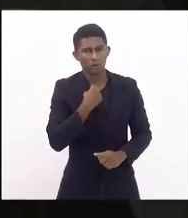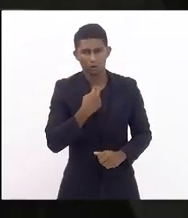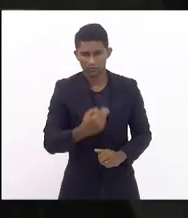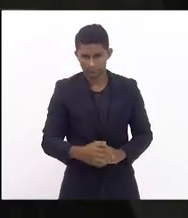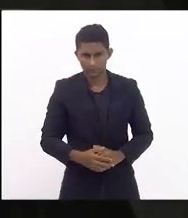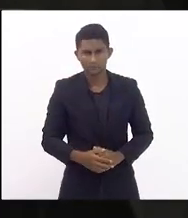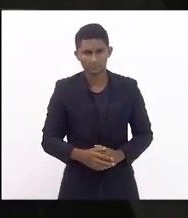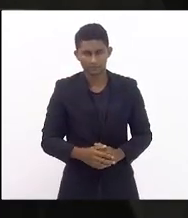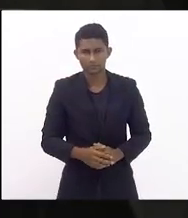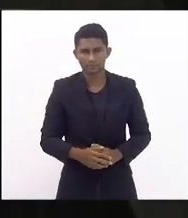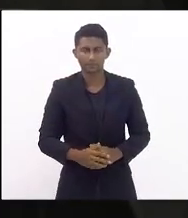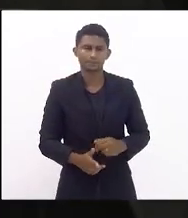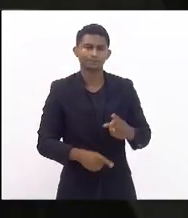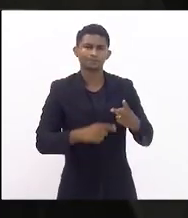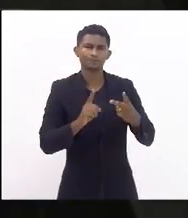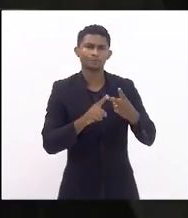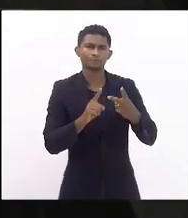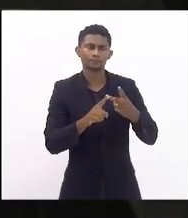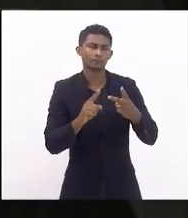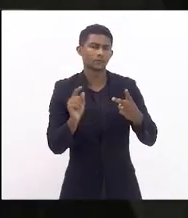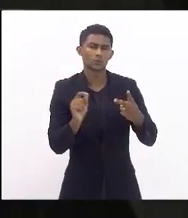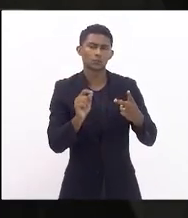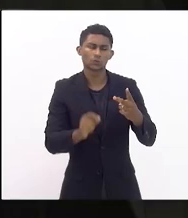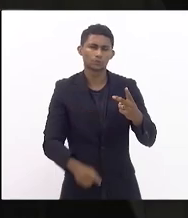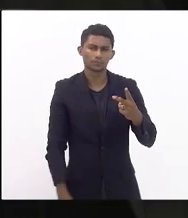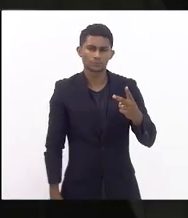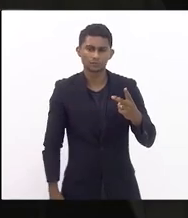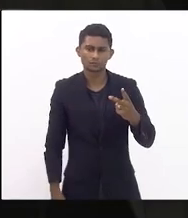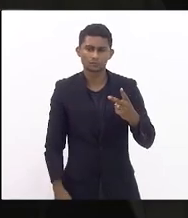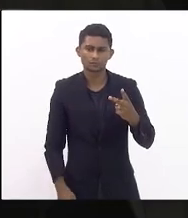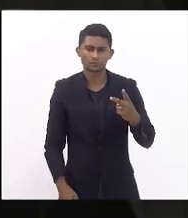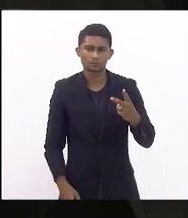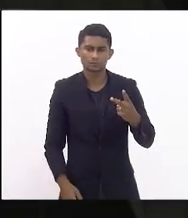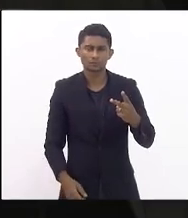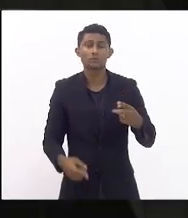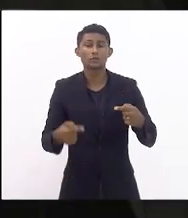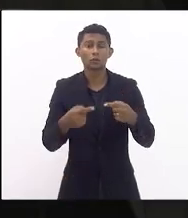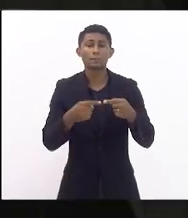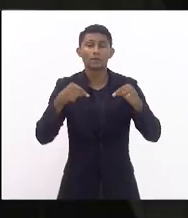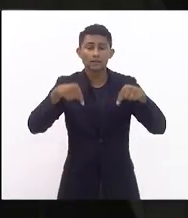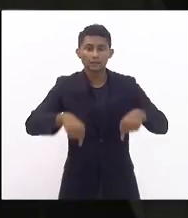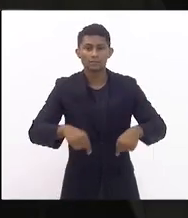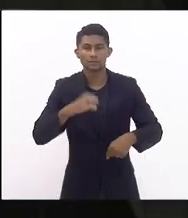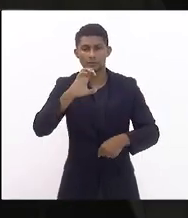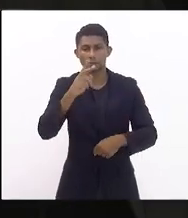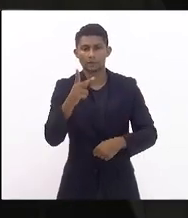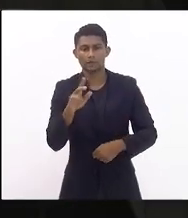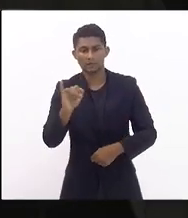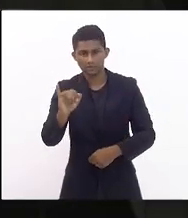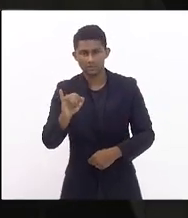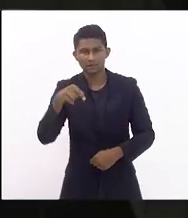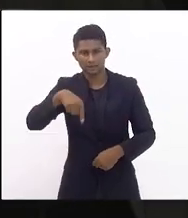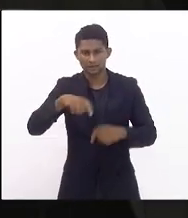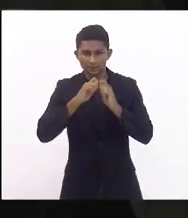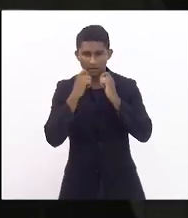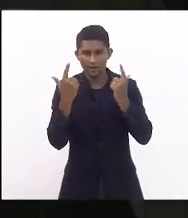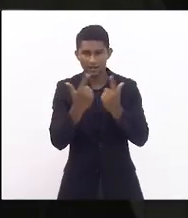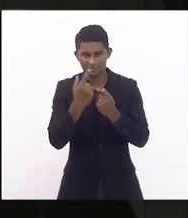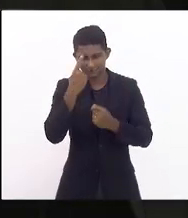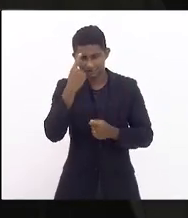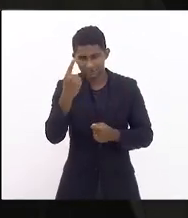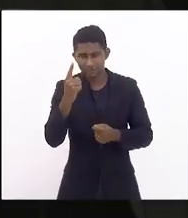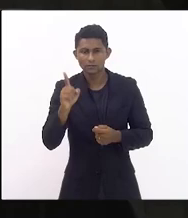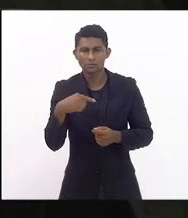barbaridade. O segundo ponto que quero aqui trazer tem a ver com a CPI que nós instalamos na Assembleia Legislativa e